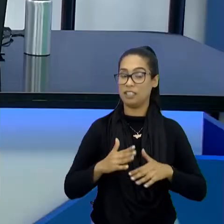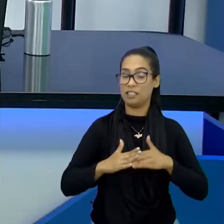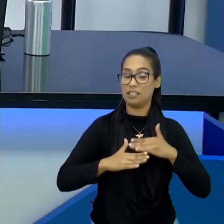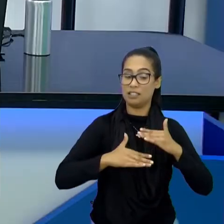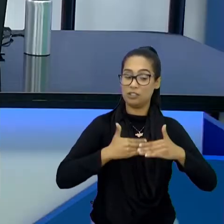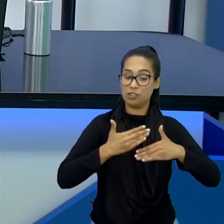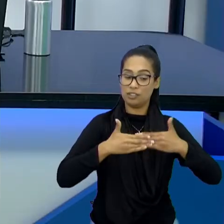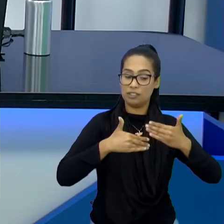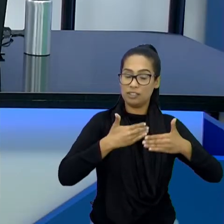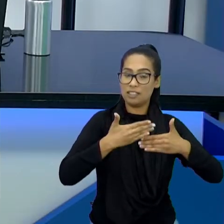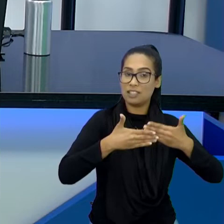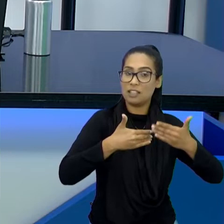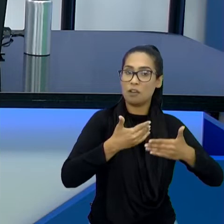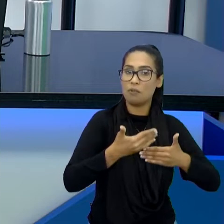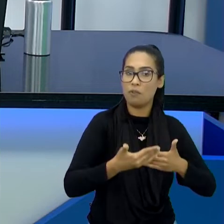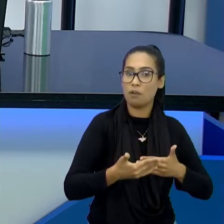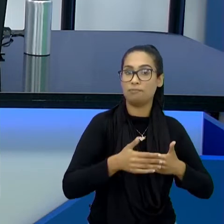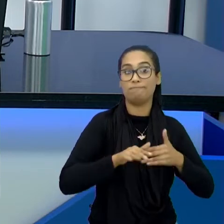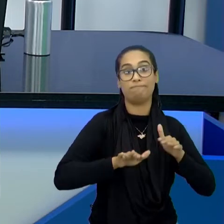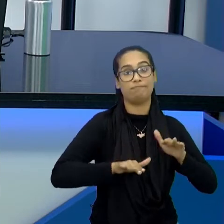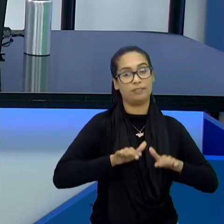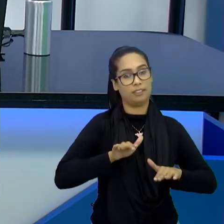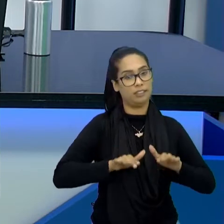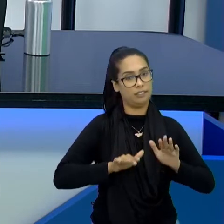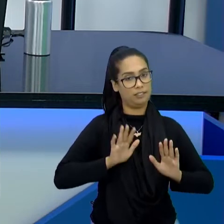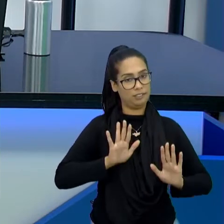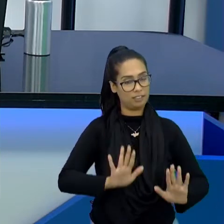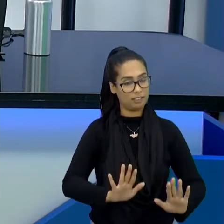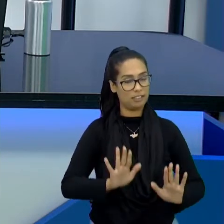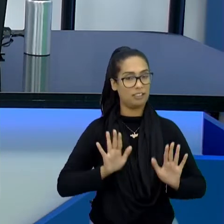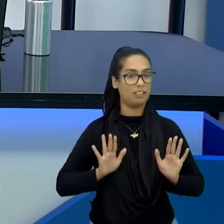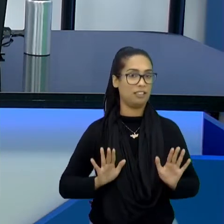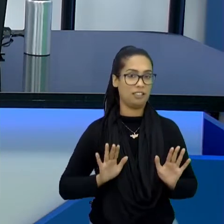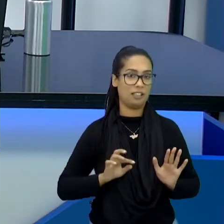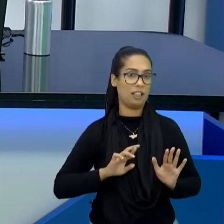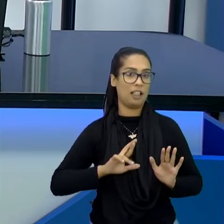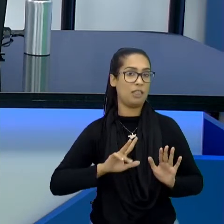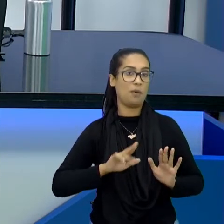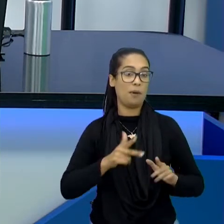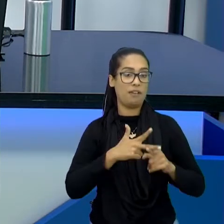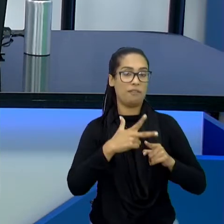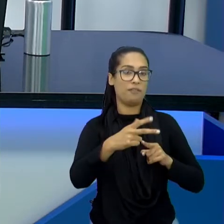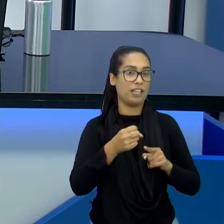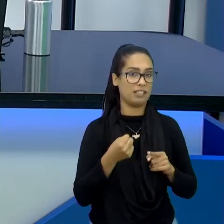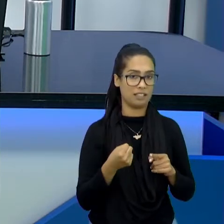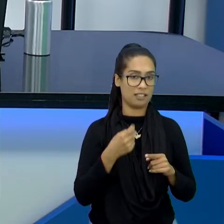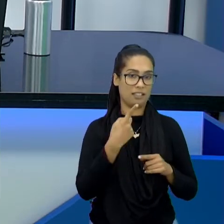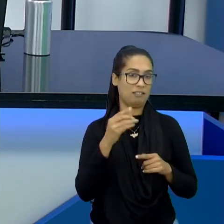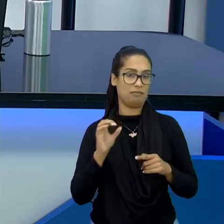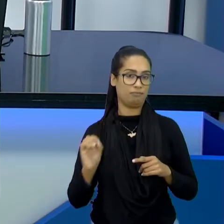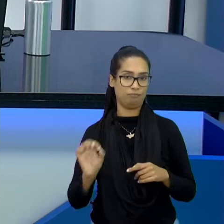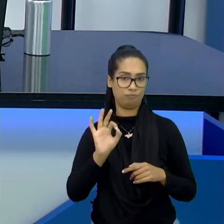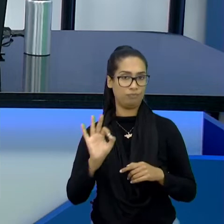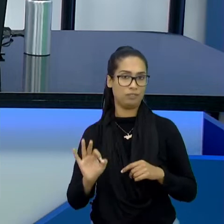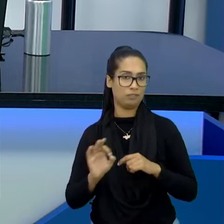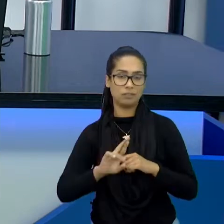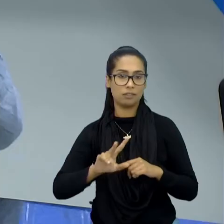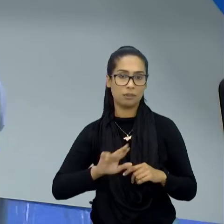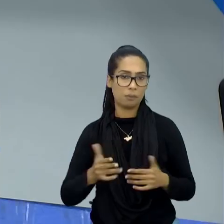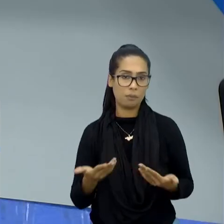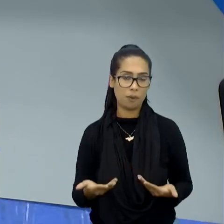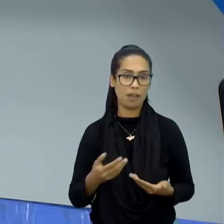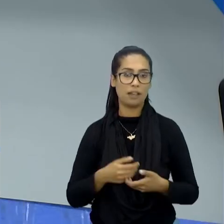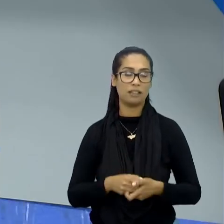involuem. Elas não são exatamente sempre o progresso, entendeu? Elas podem aí colocar